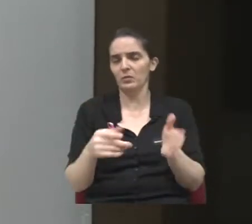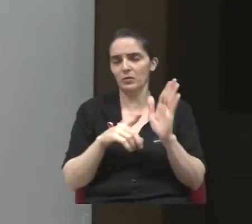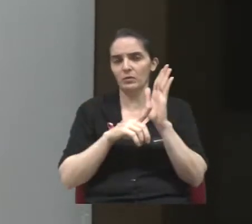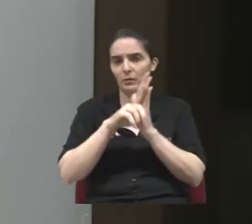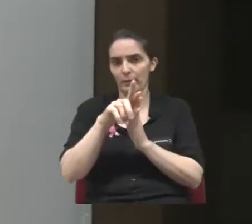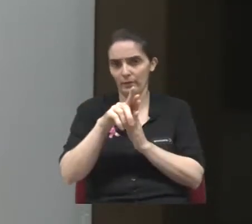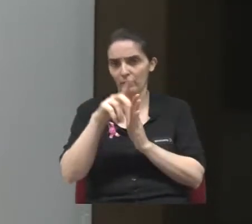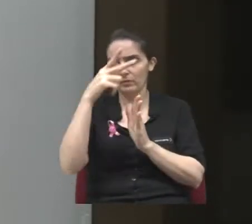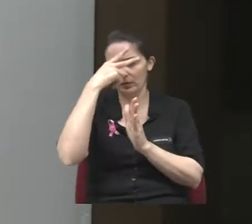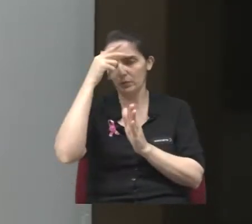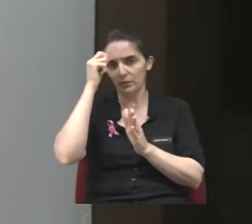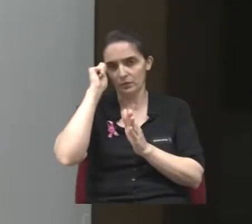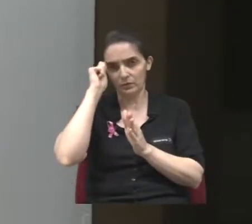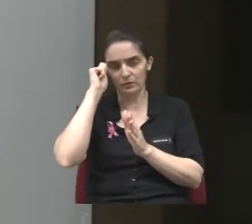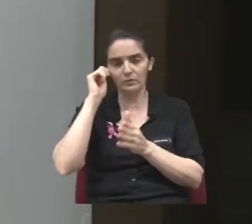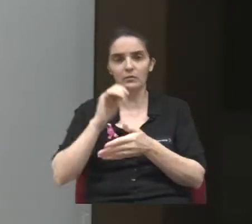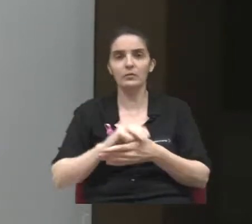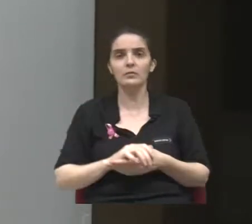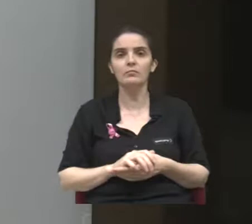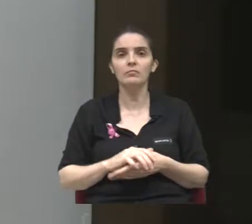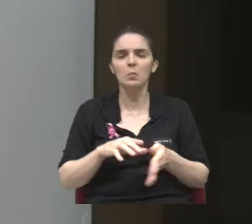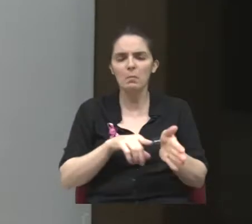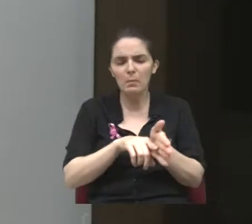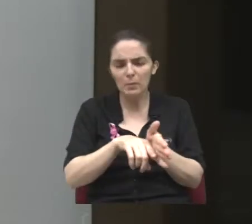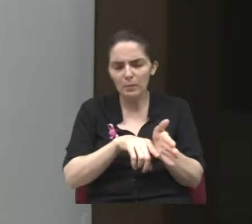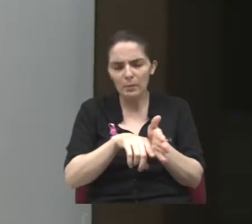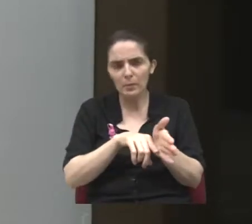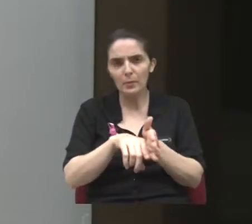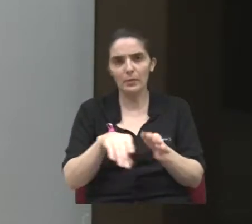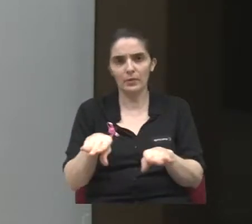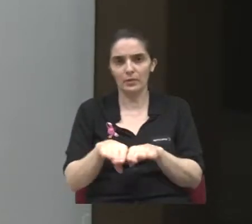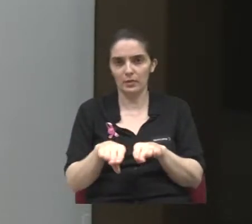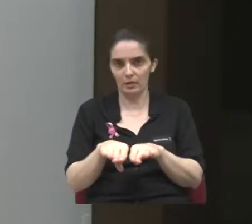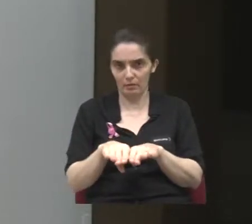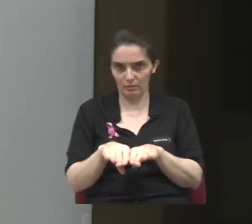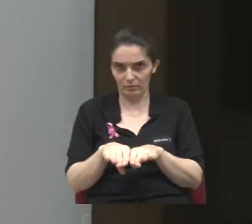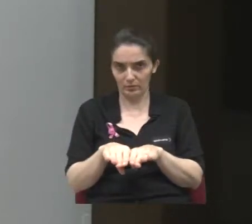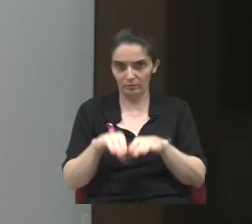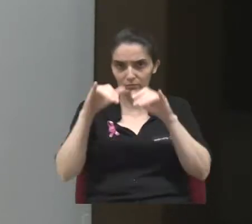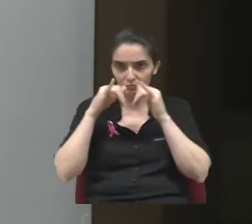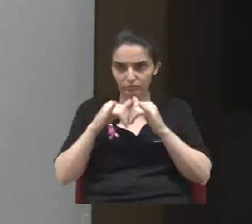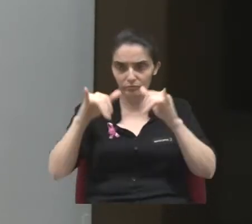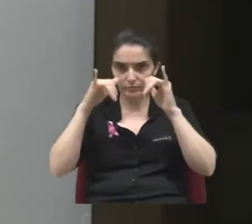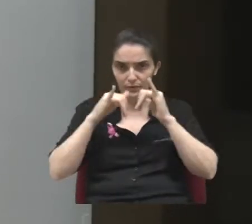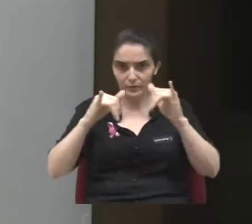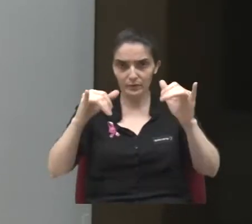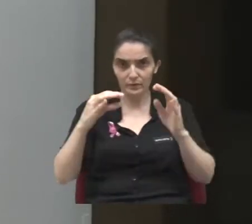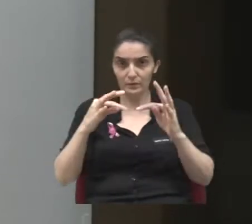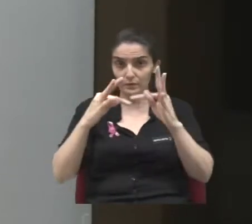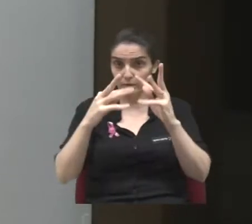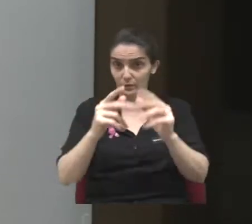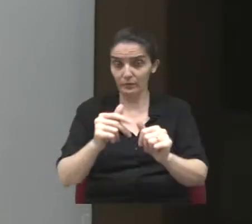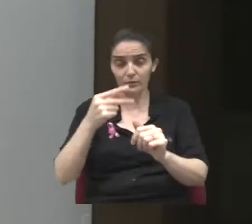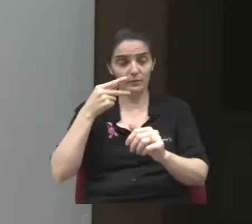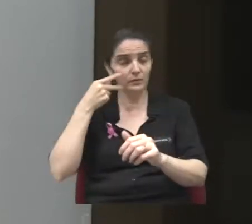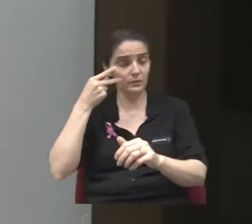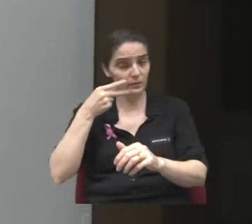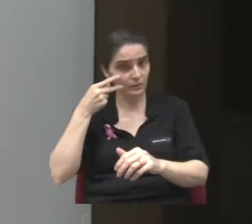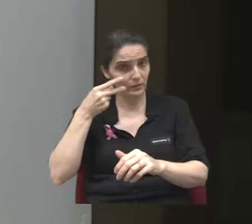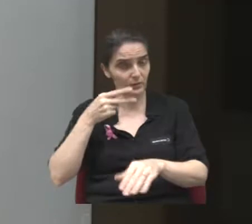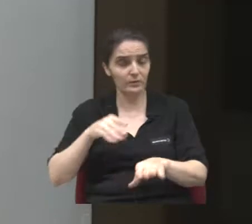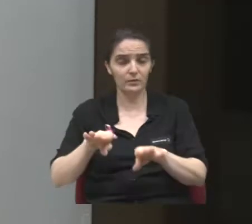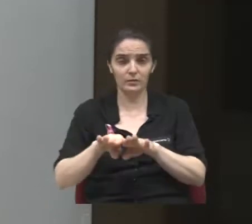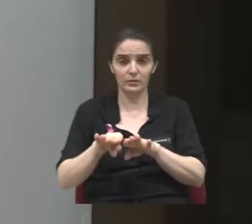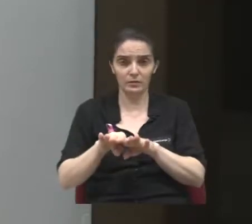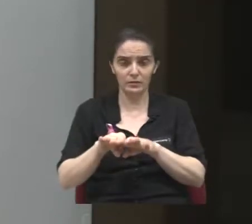informações, estou pesquisando também e falo para que todos os vereadores e vereadoras também façam essa